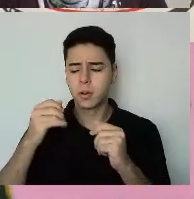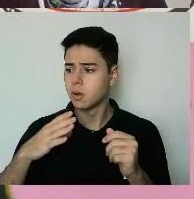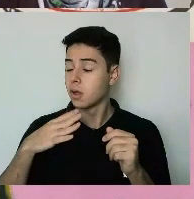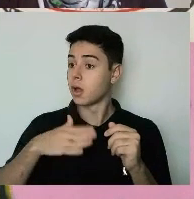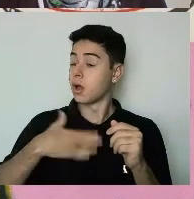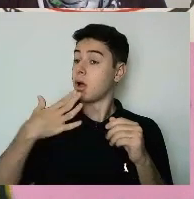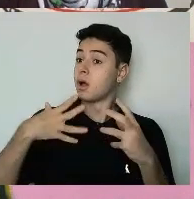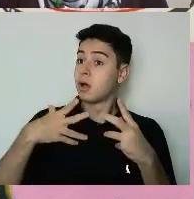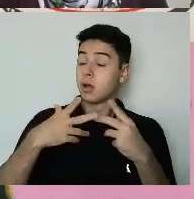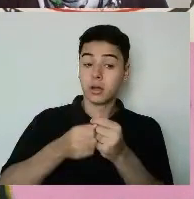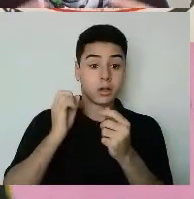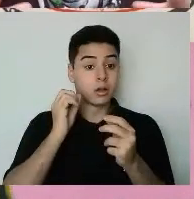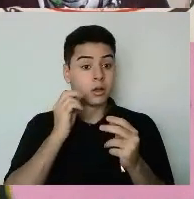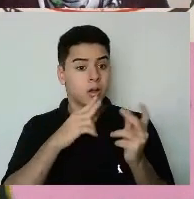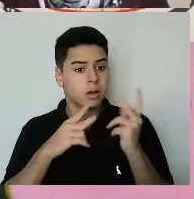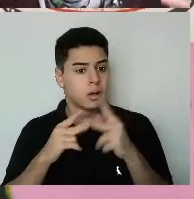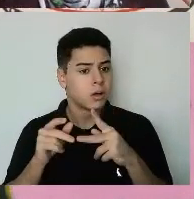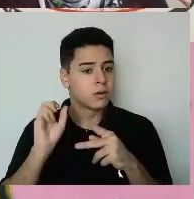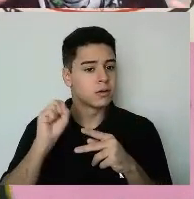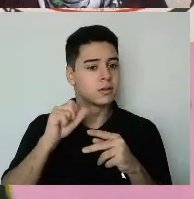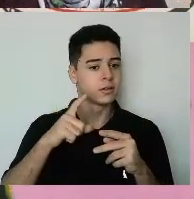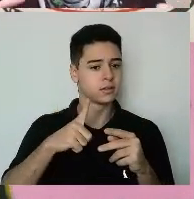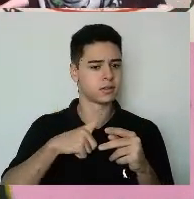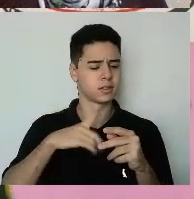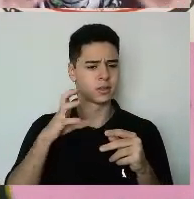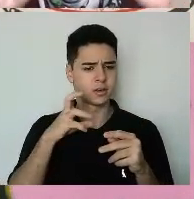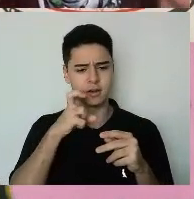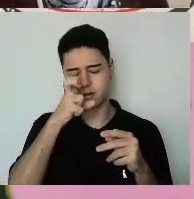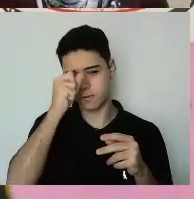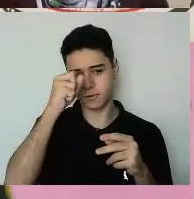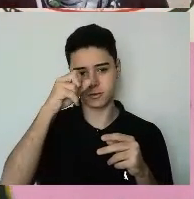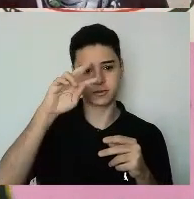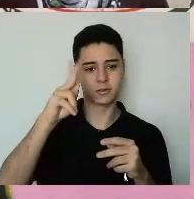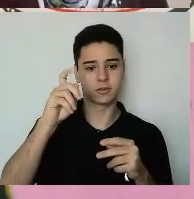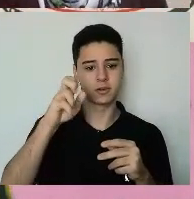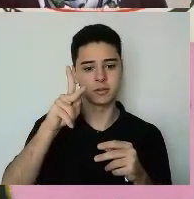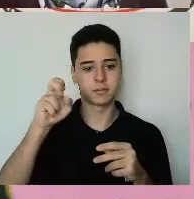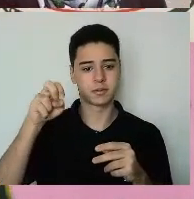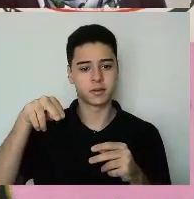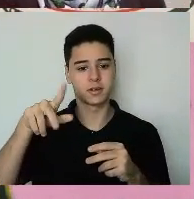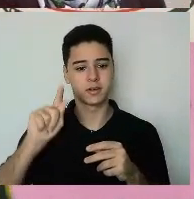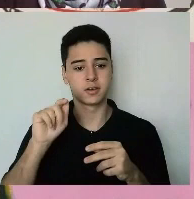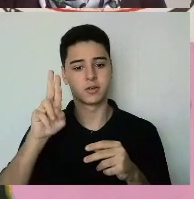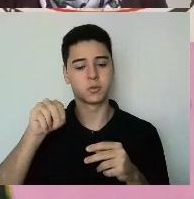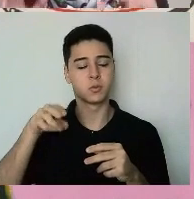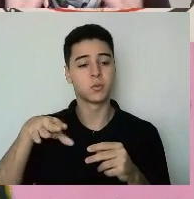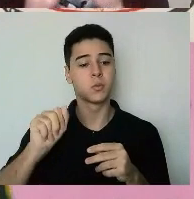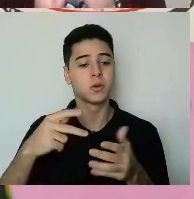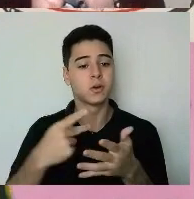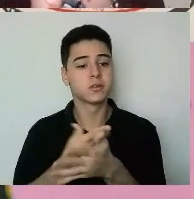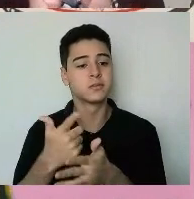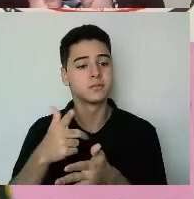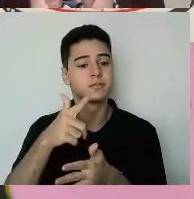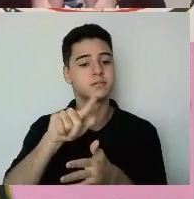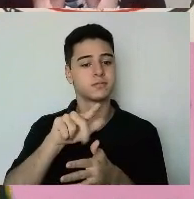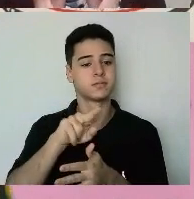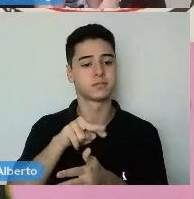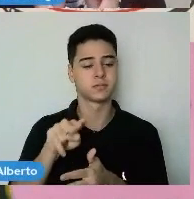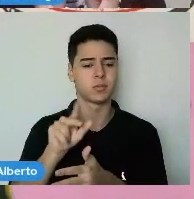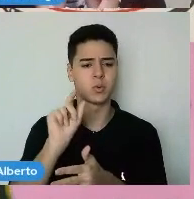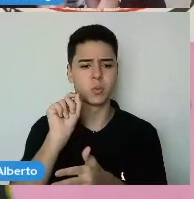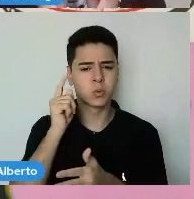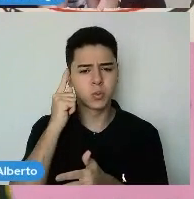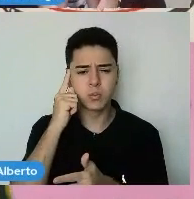a improvisação, e tem essa máxima, um happening nunca se repete. O que eu colocaria, assim,